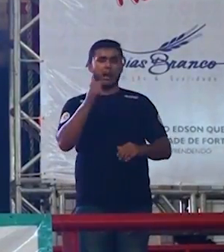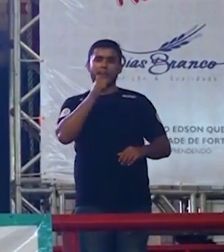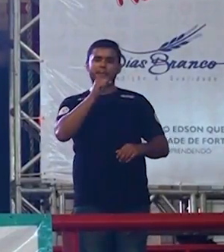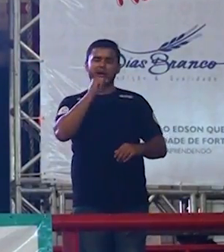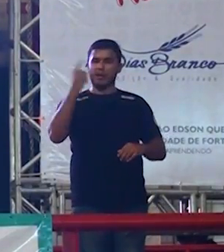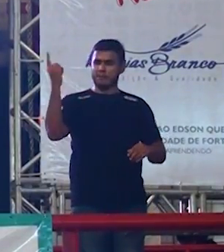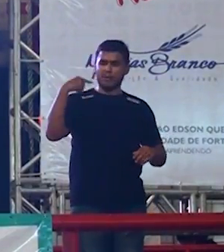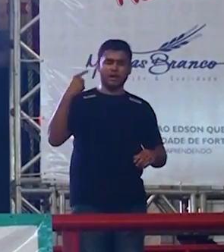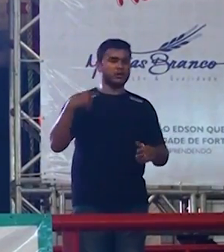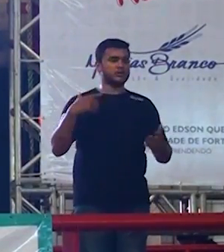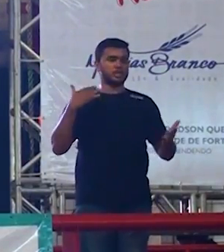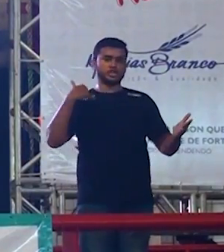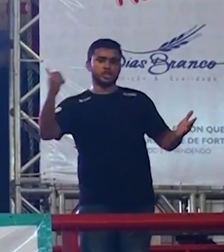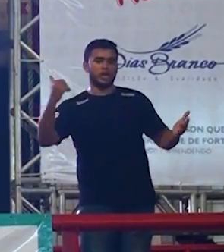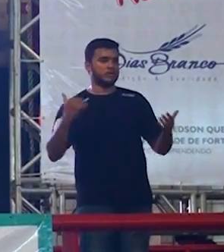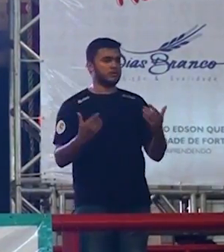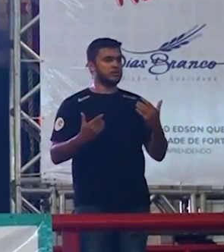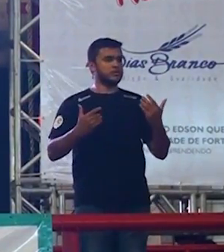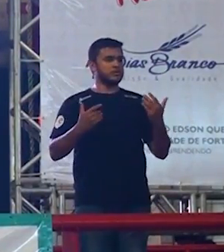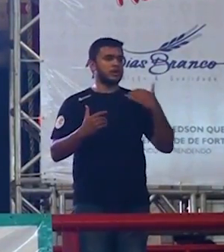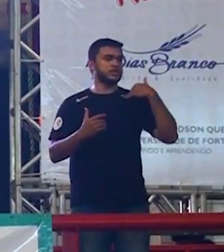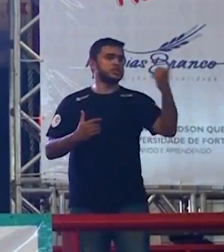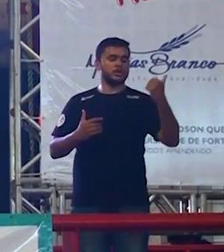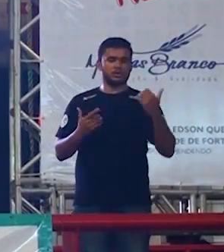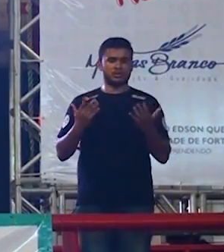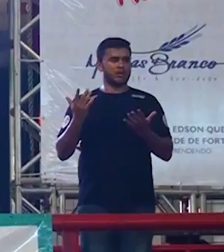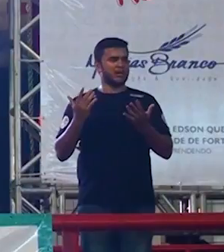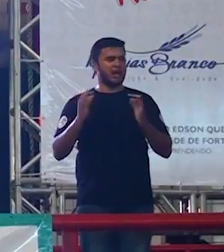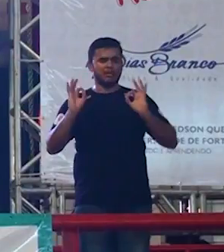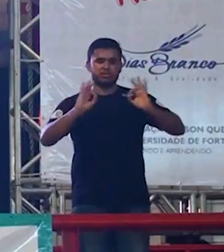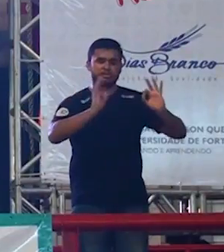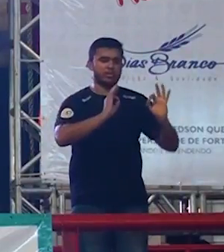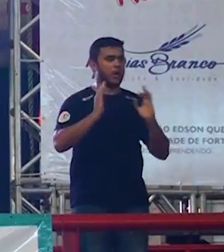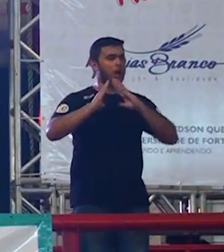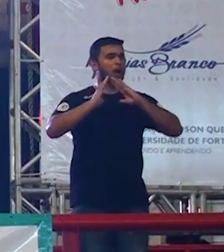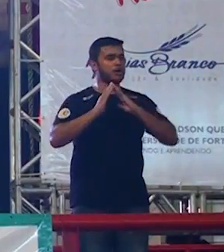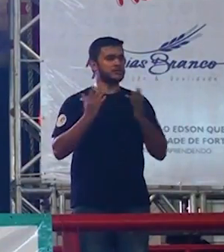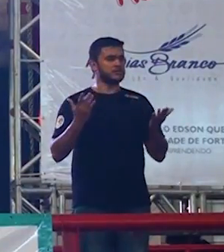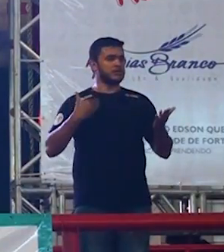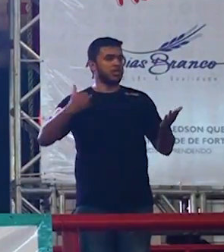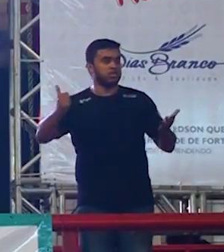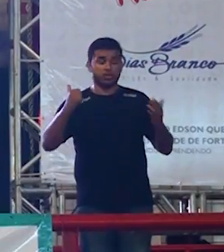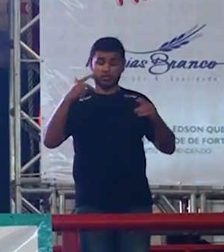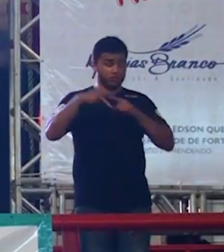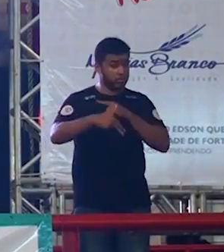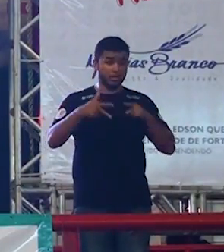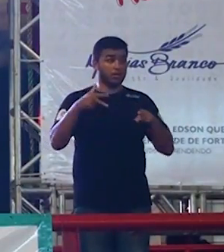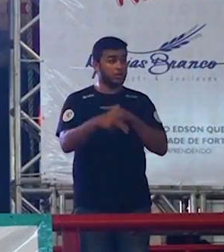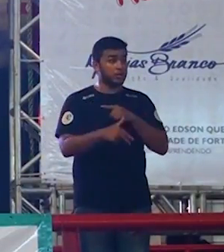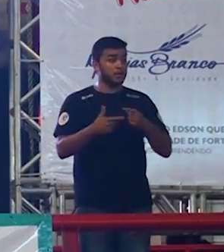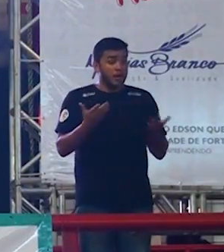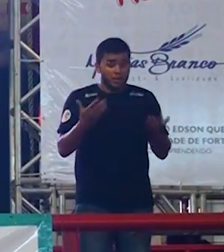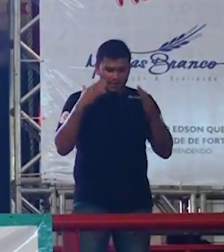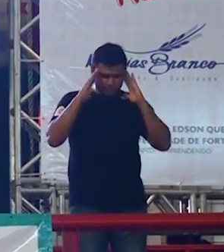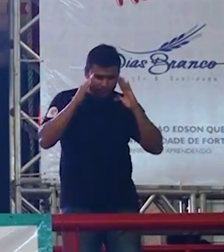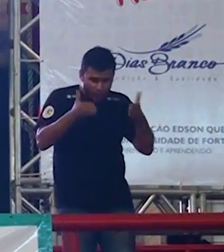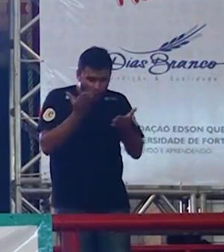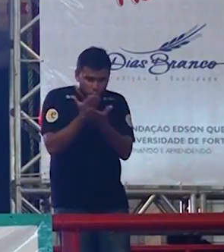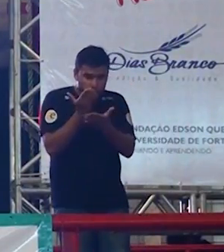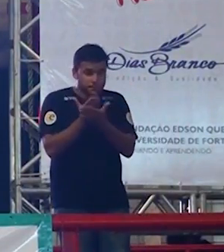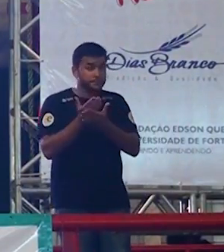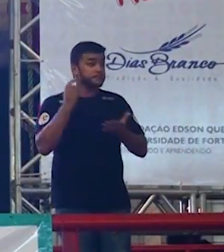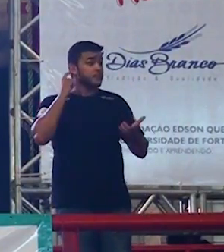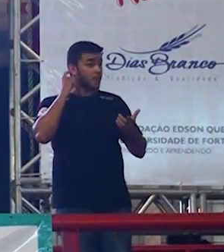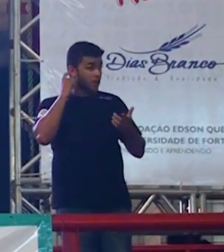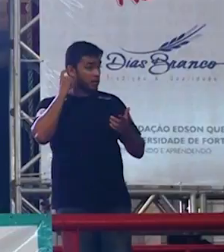mãe, ei, vamos ali, vem me ajudar aqui a varrer a casa, fazer o almoço. Pois se a sua mãe estivesse aqui,